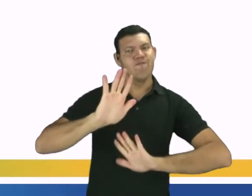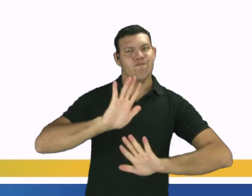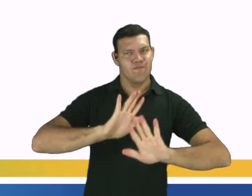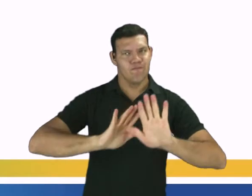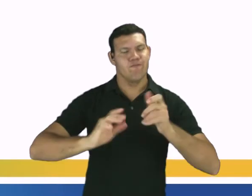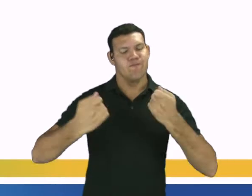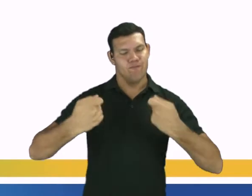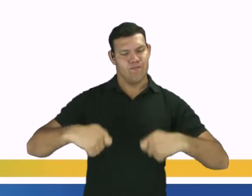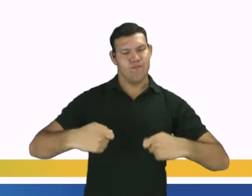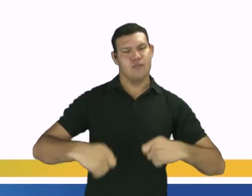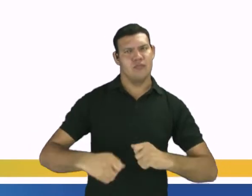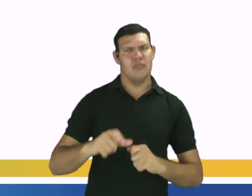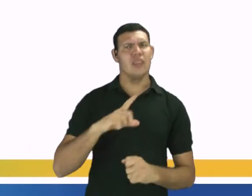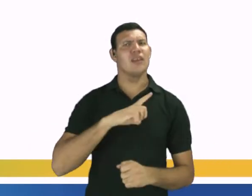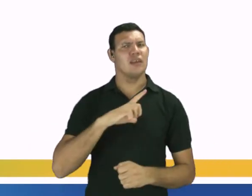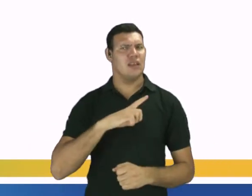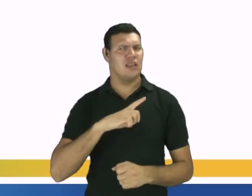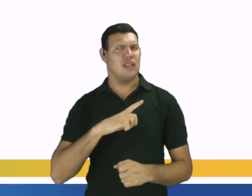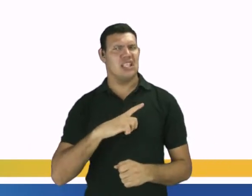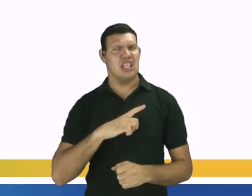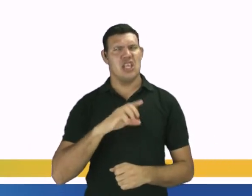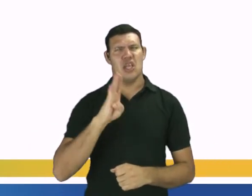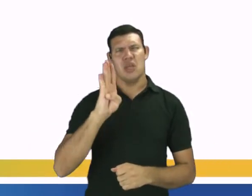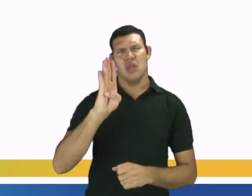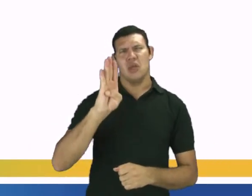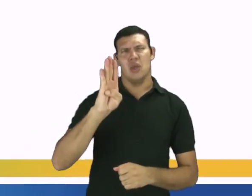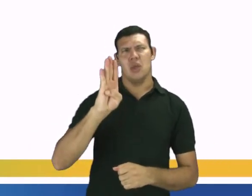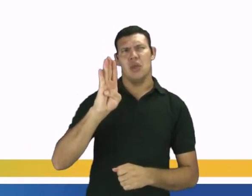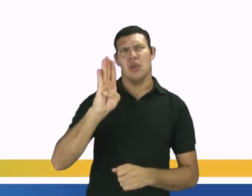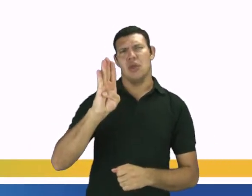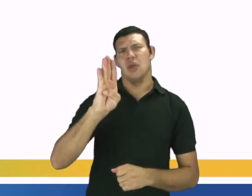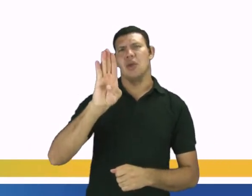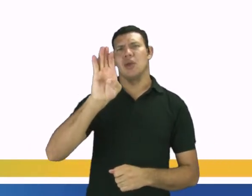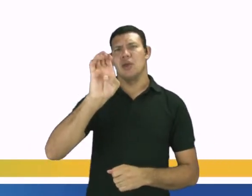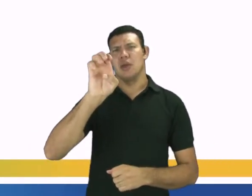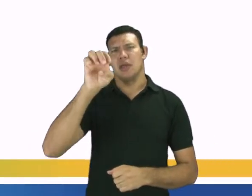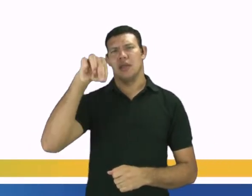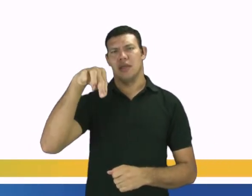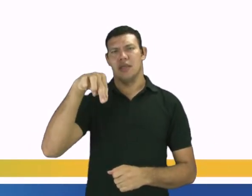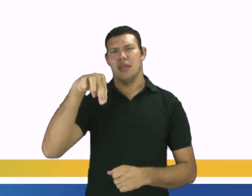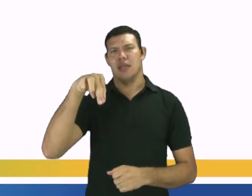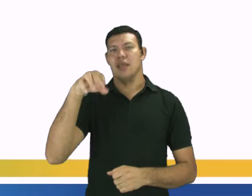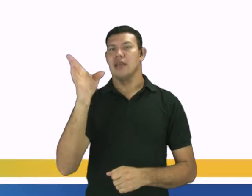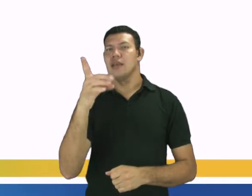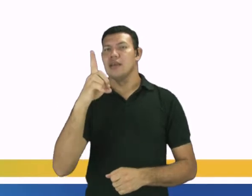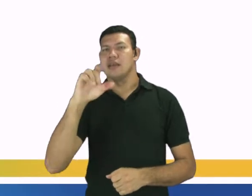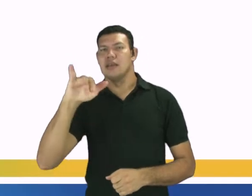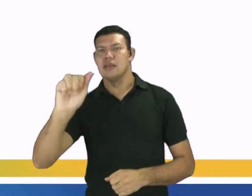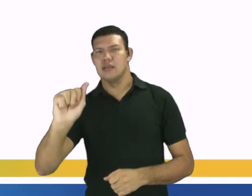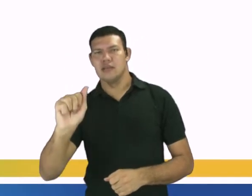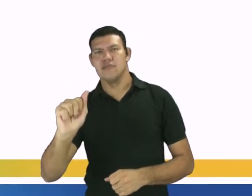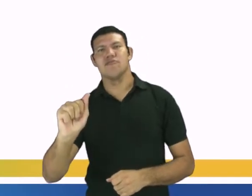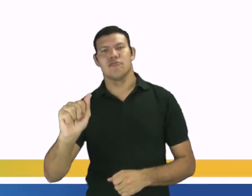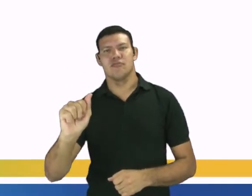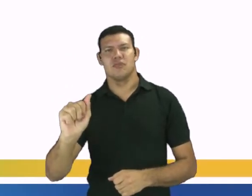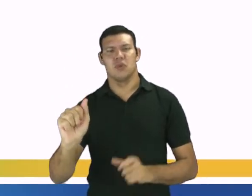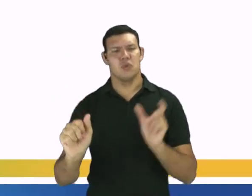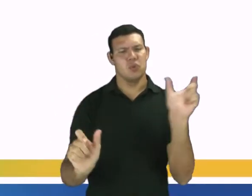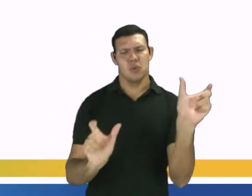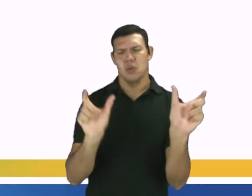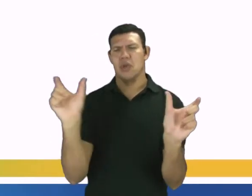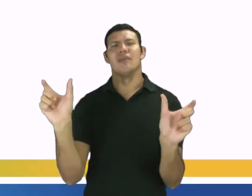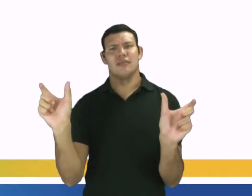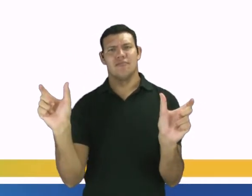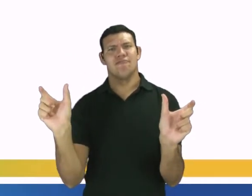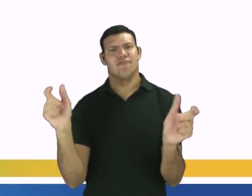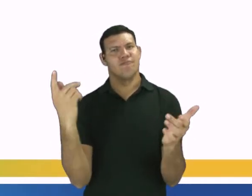também um que é no singular? Buen dia? Sim, só que aí teria que estar o buen dia. De uma forma ou outra, alguma palavra ia estar errada.